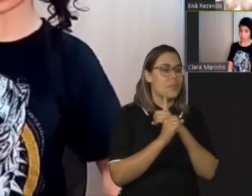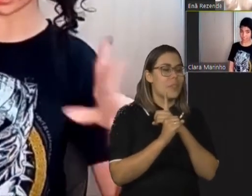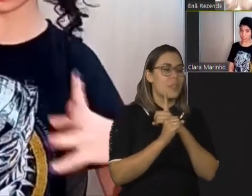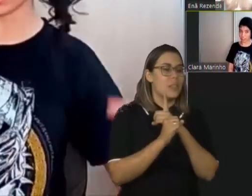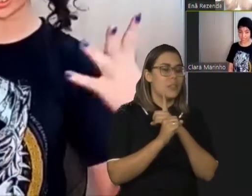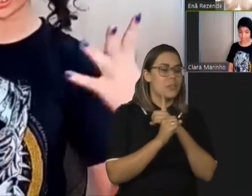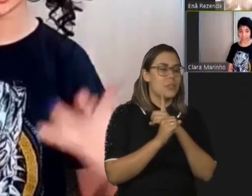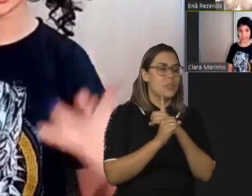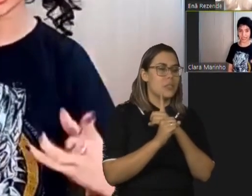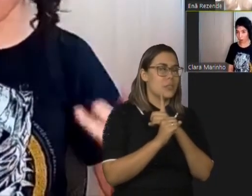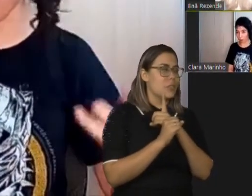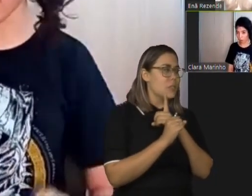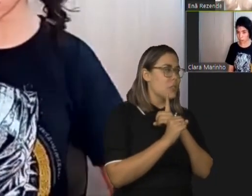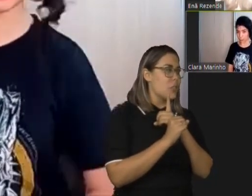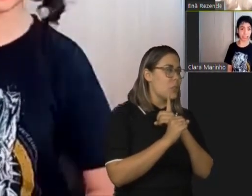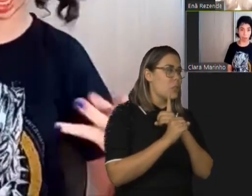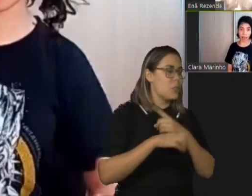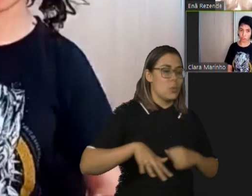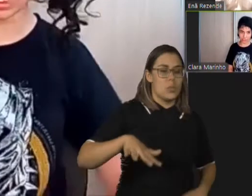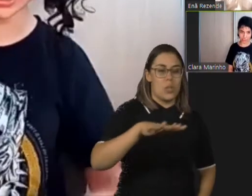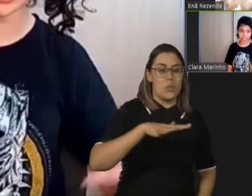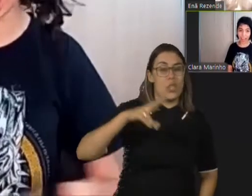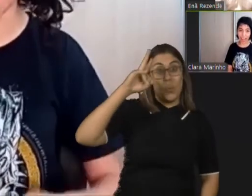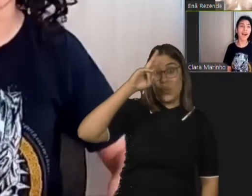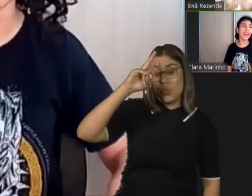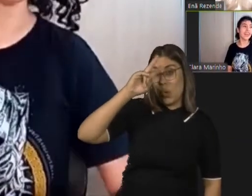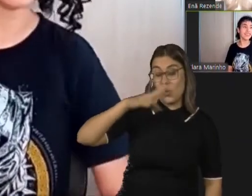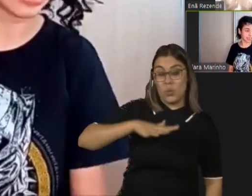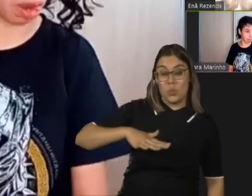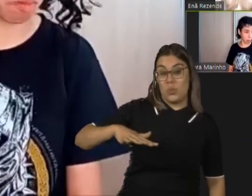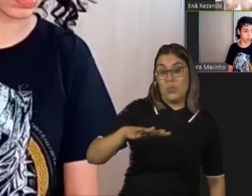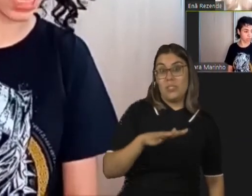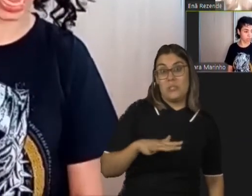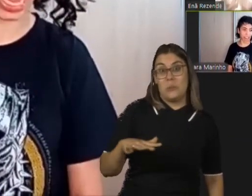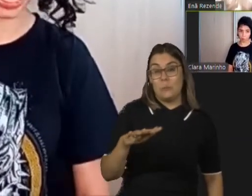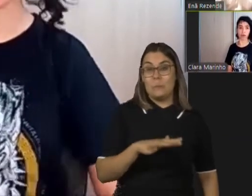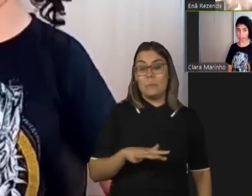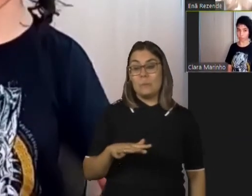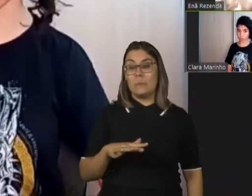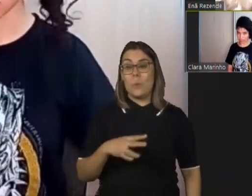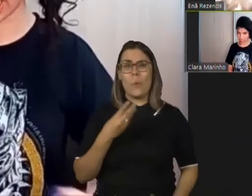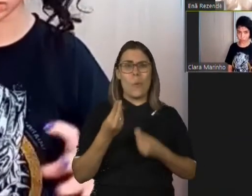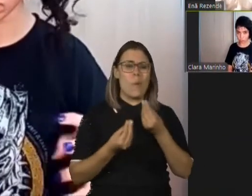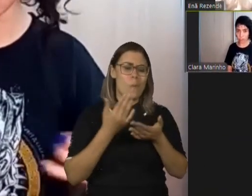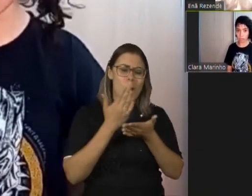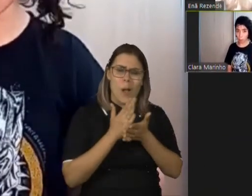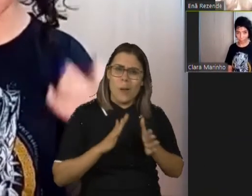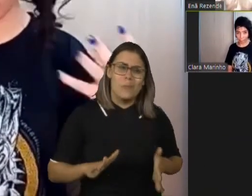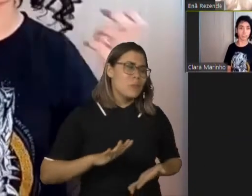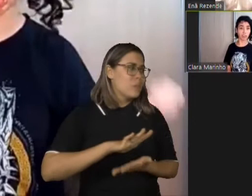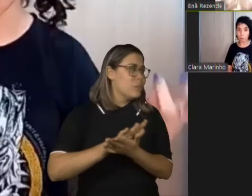um contexto social, histórico social. Então, acabar com o preconceito, eu